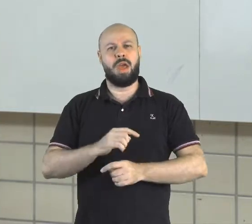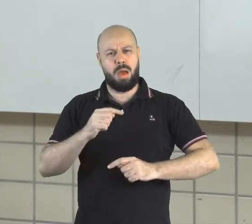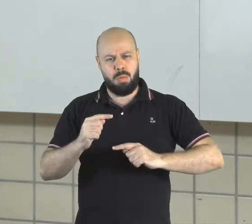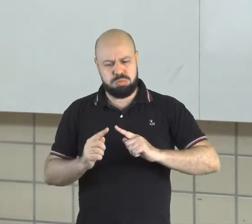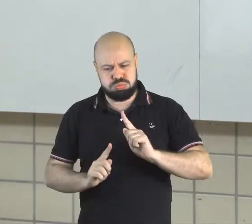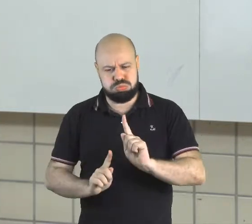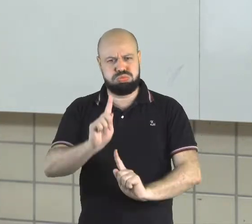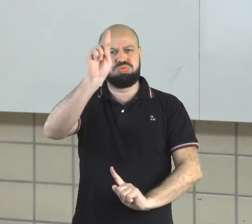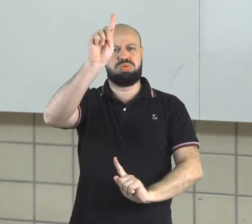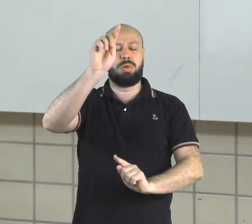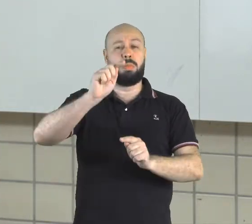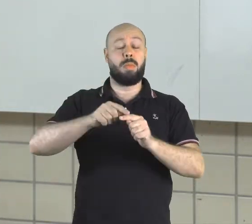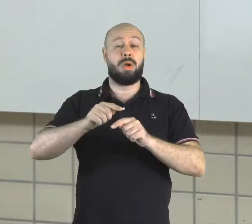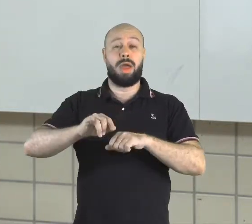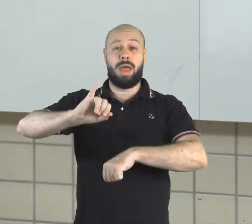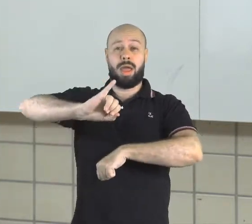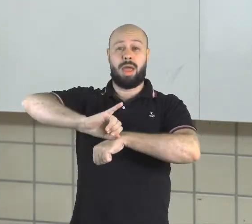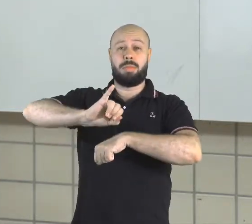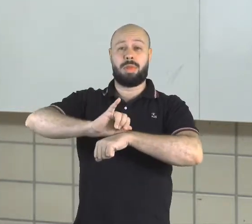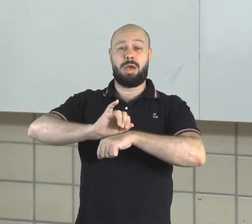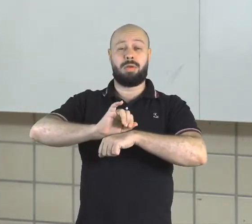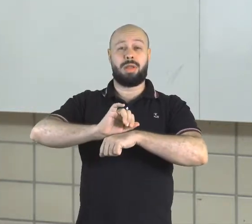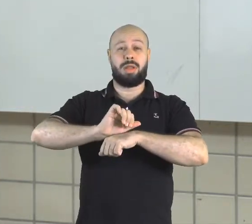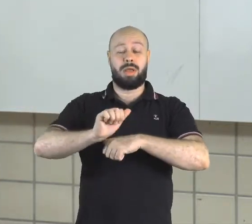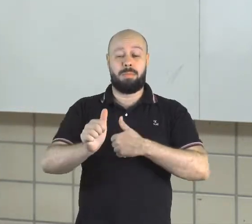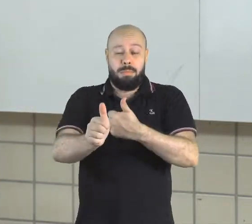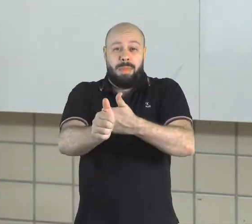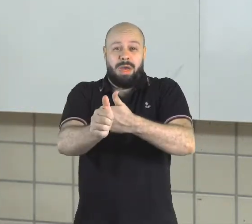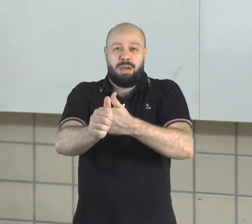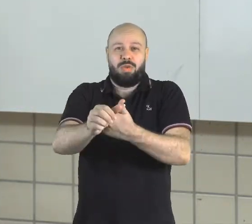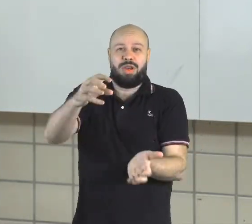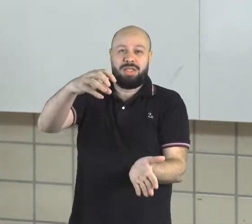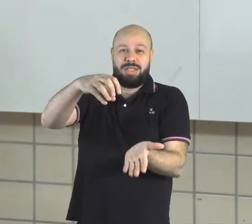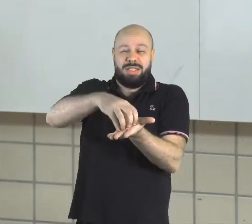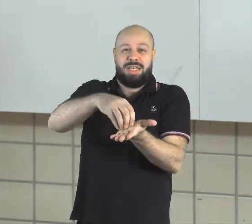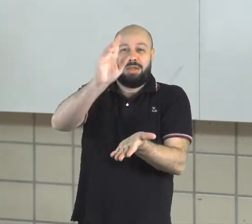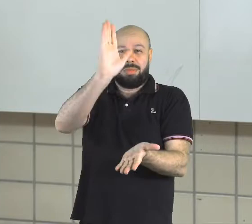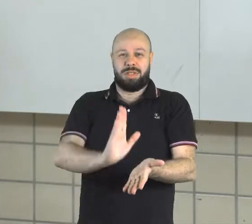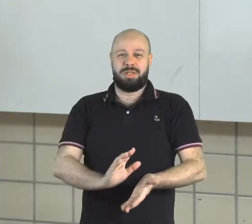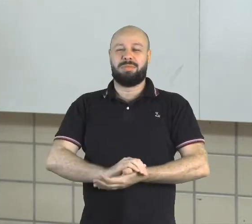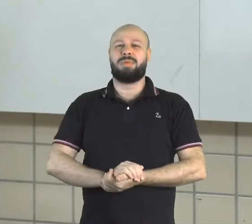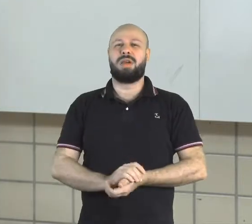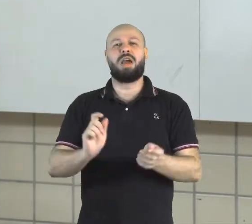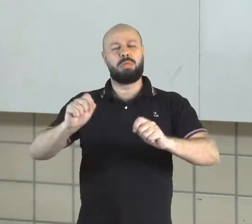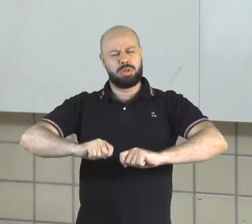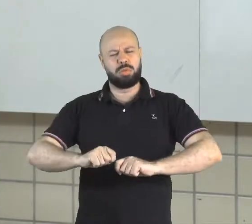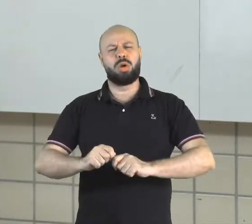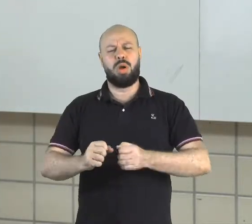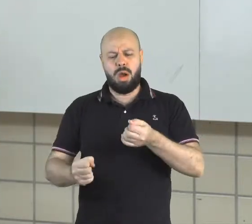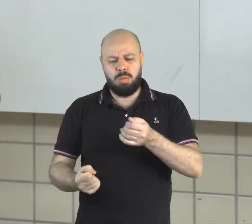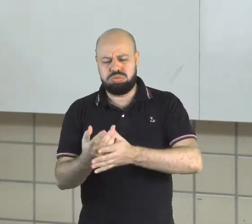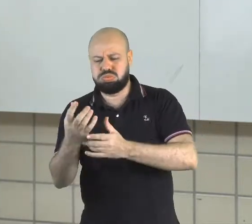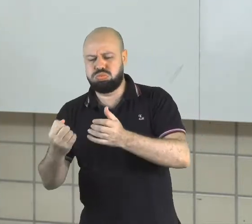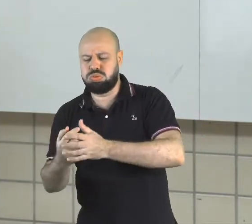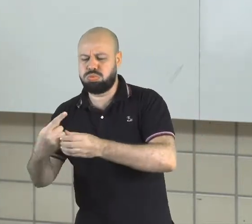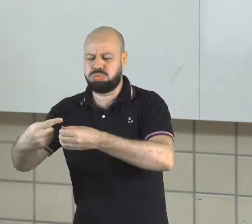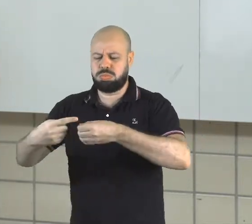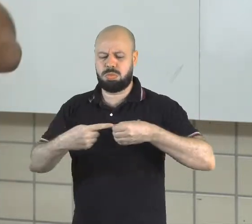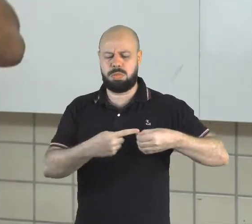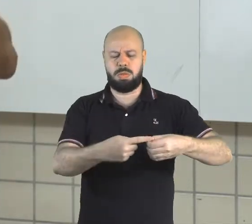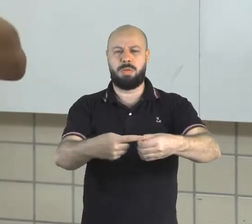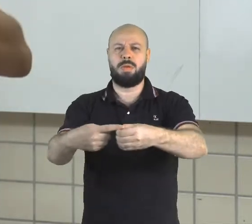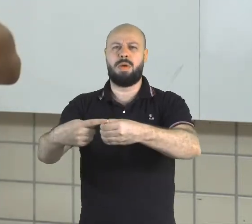porque agora a capital ficava mais para o centro. Isso favoreceu muito o crescimento e o surgimento de novas cidades,